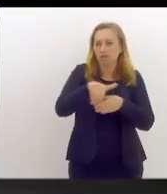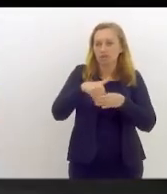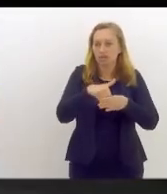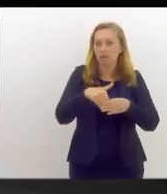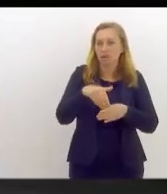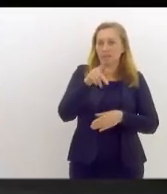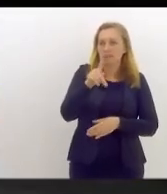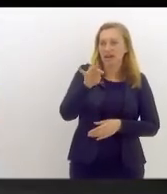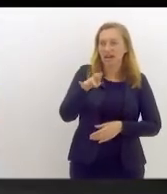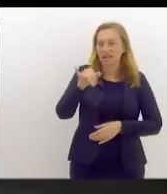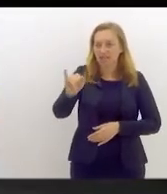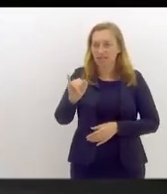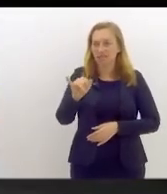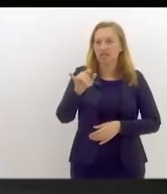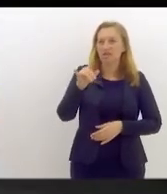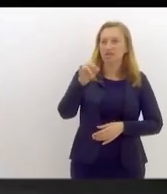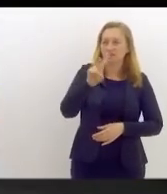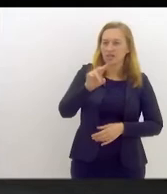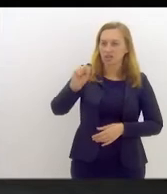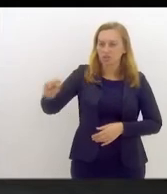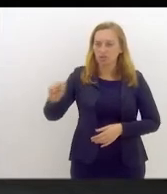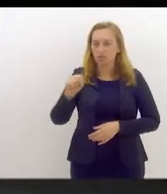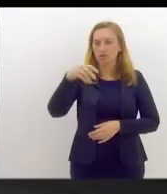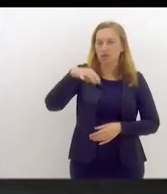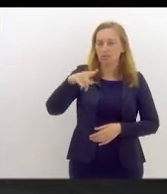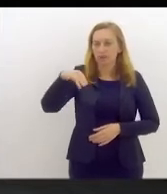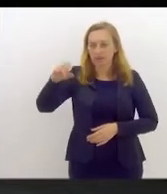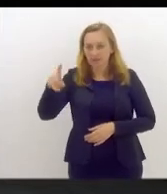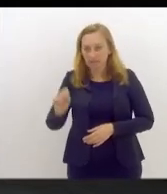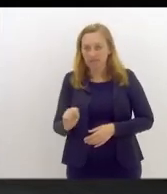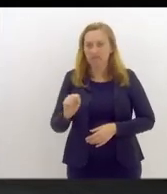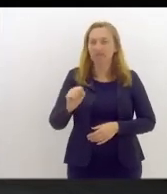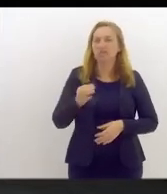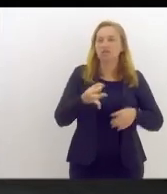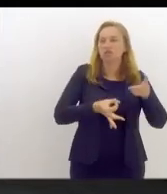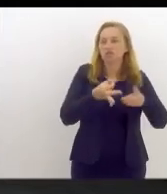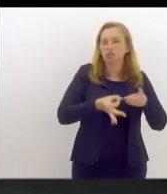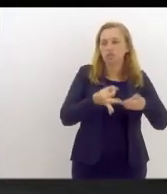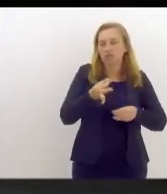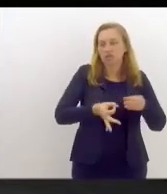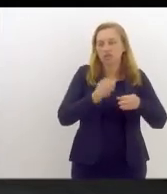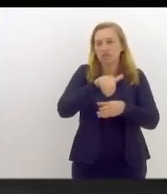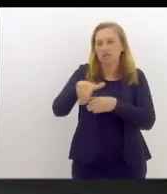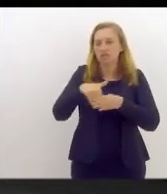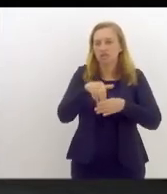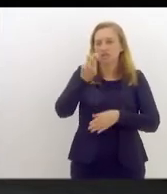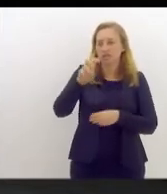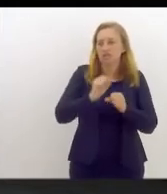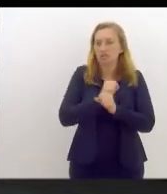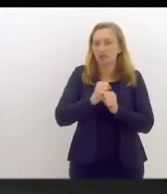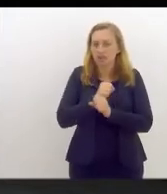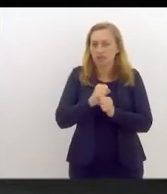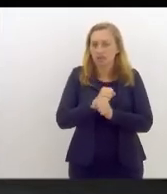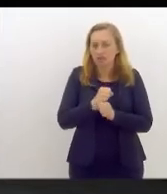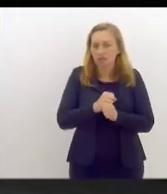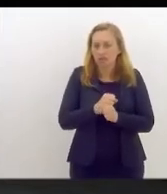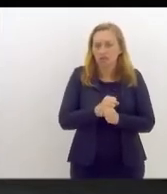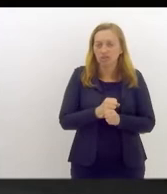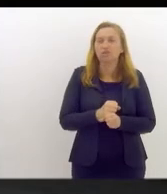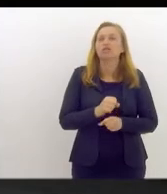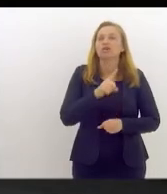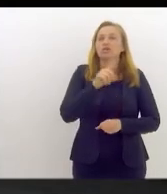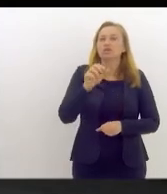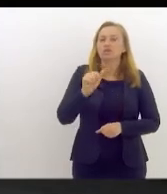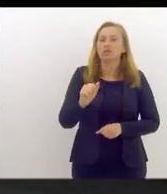vassouras Mendes e Nova Iguaçu como Juiz Eleitoral foi por cinco anos titular da 22ª zona